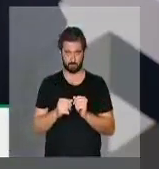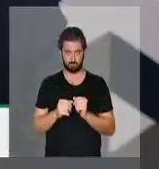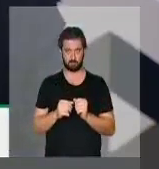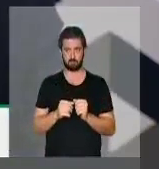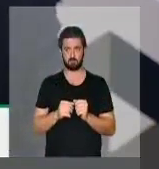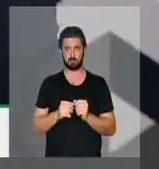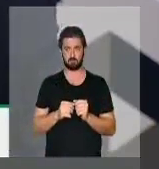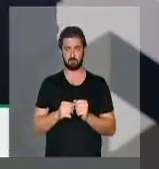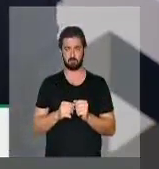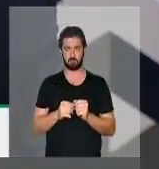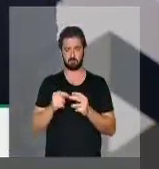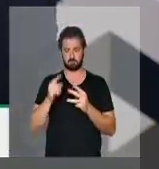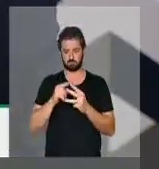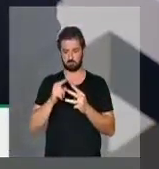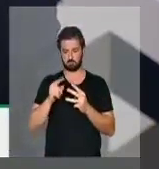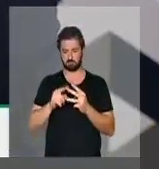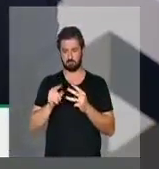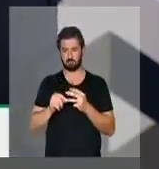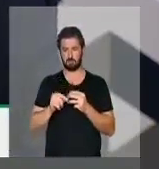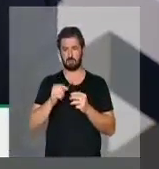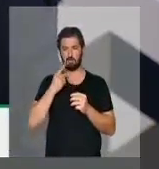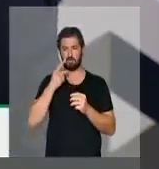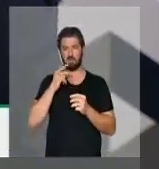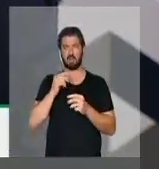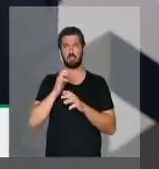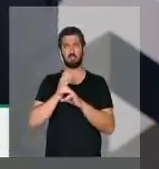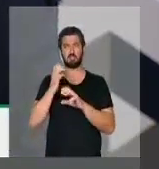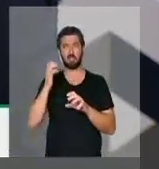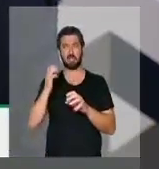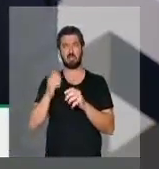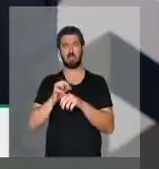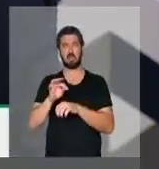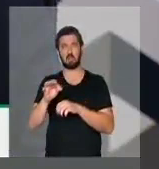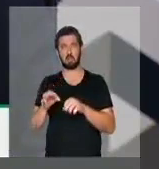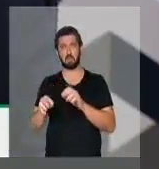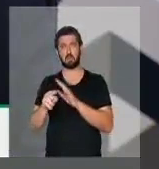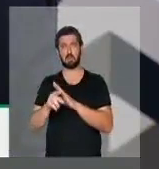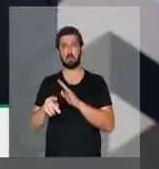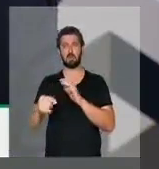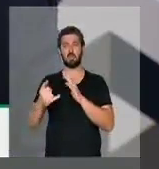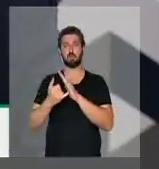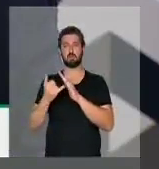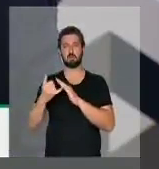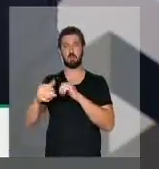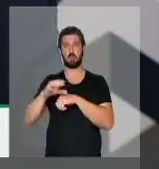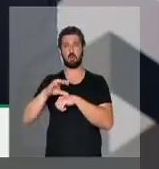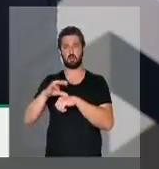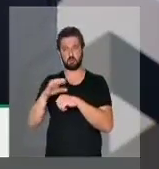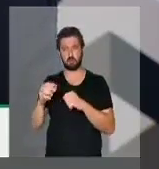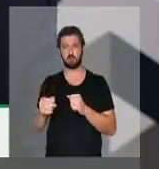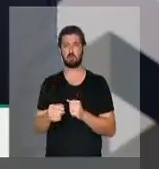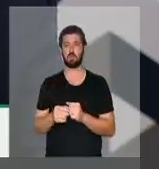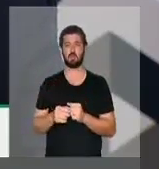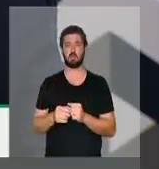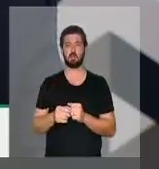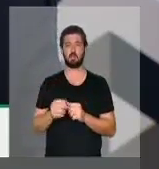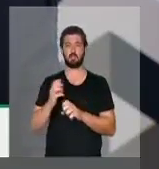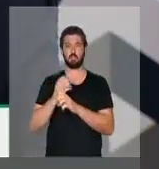institucional. Por que essas expressões engenharia política, engenharia constitucional,